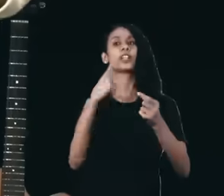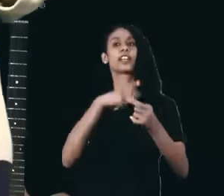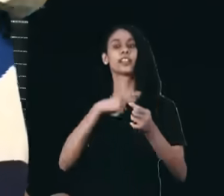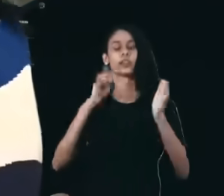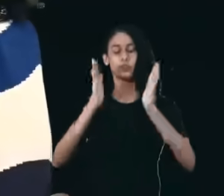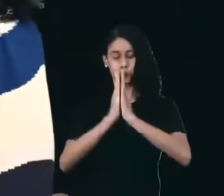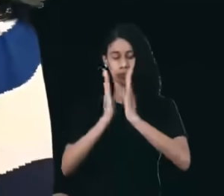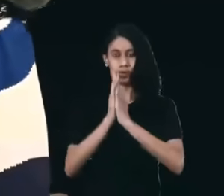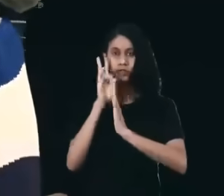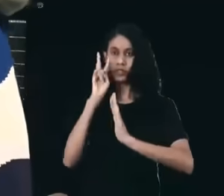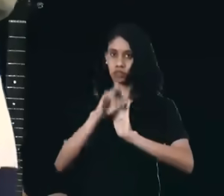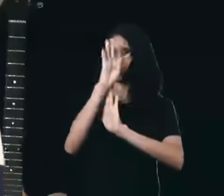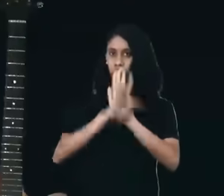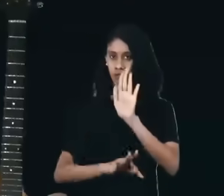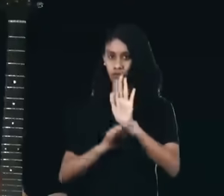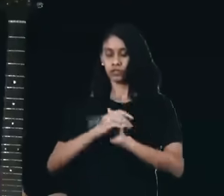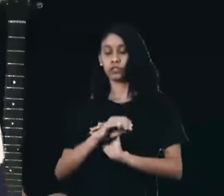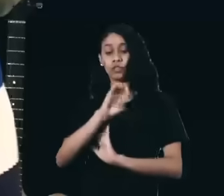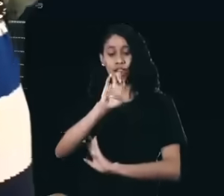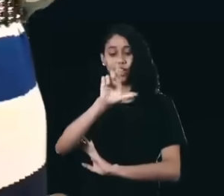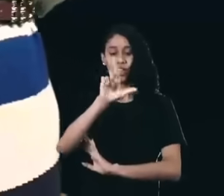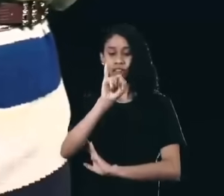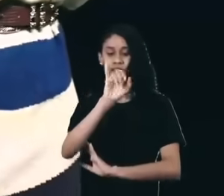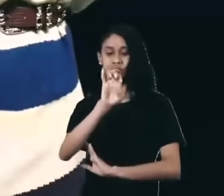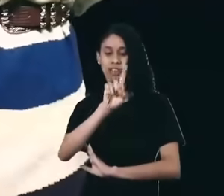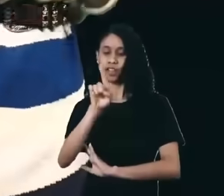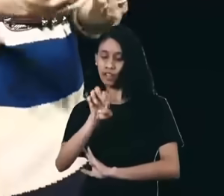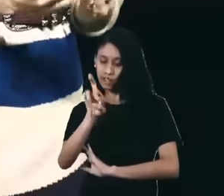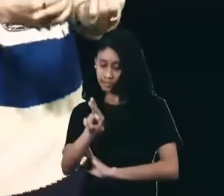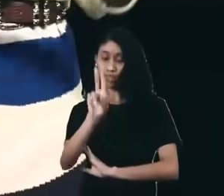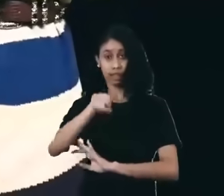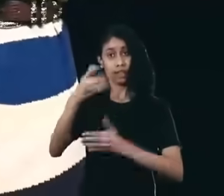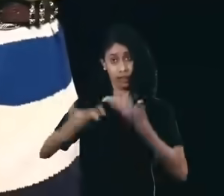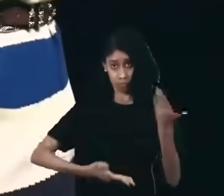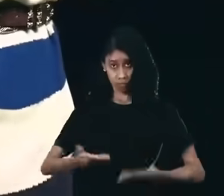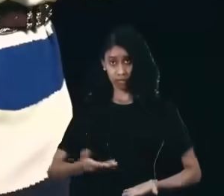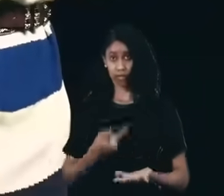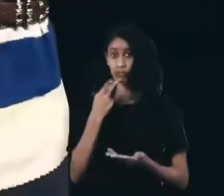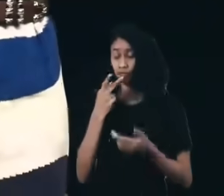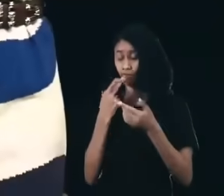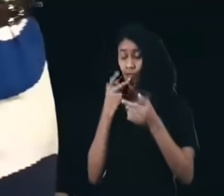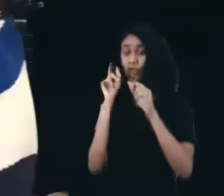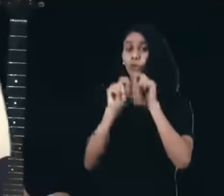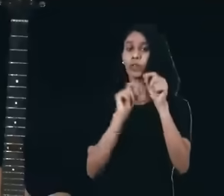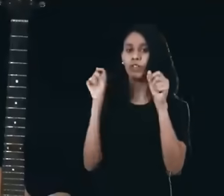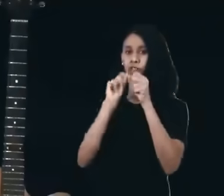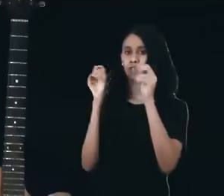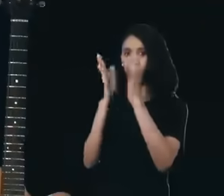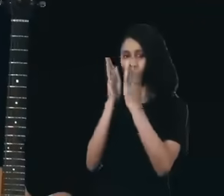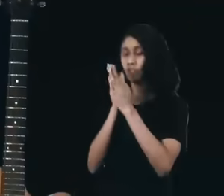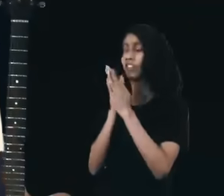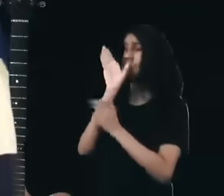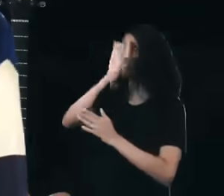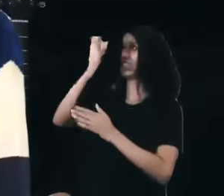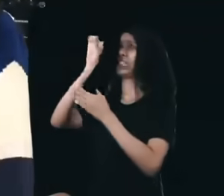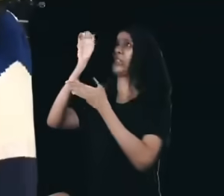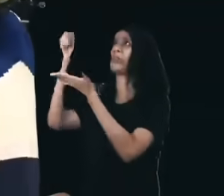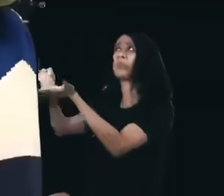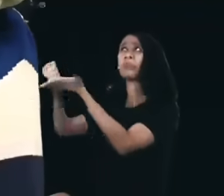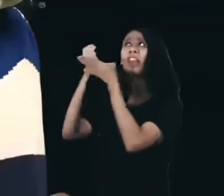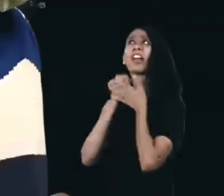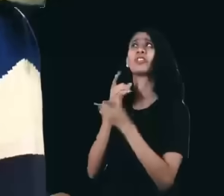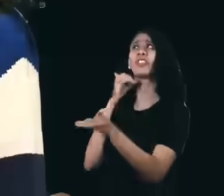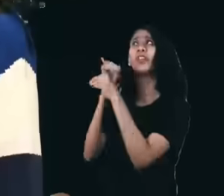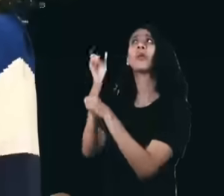oração. Eliezer, que era o servo de Abraão, faz uma oração e diz assim, Deus, me ajuda a achar uma mulher